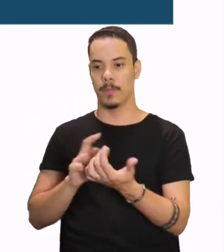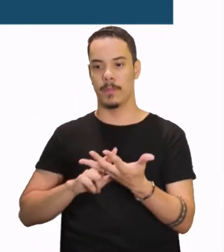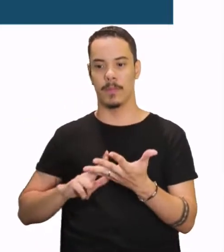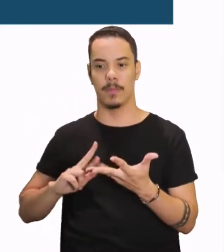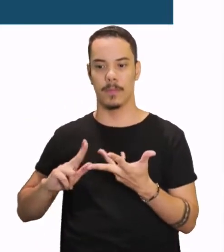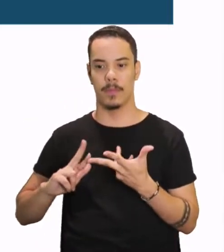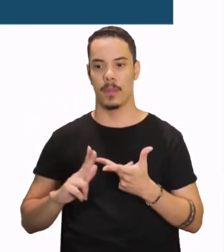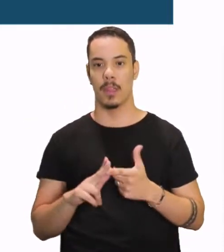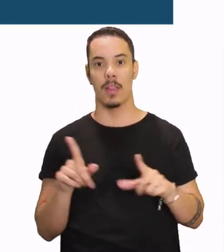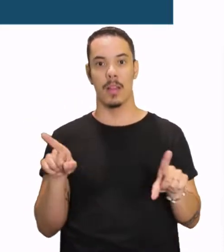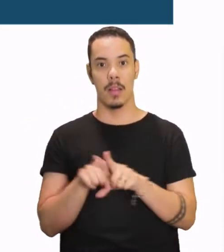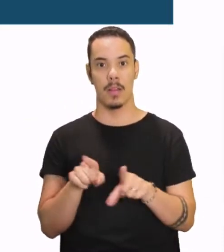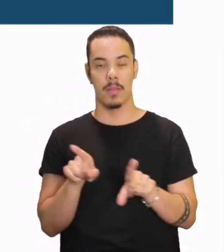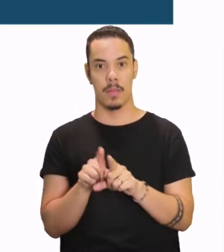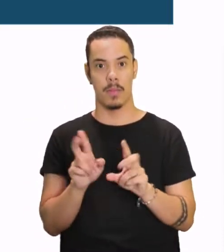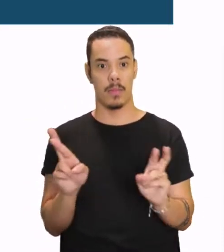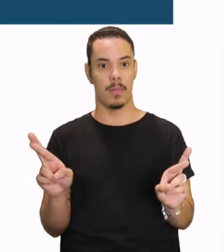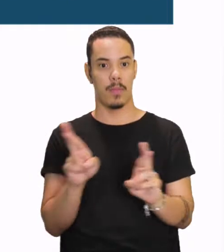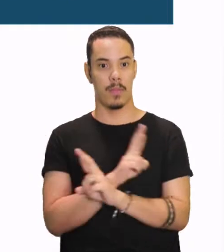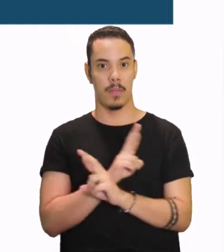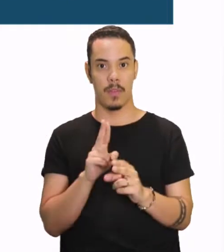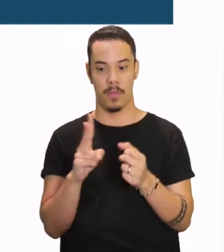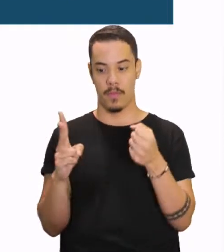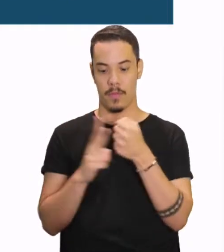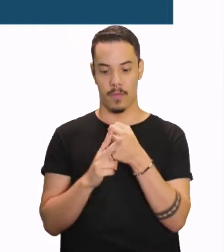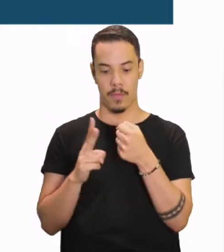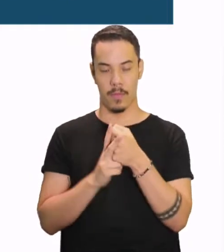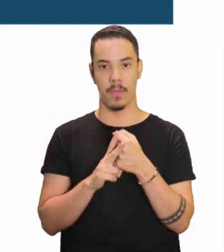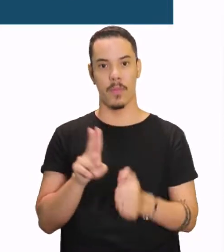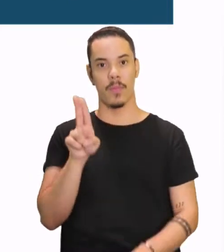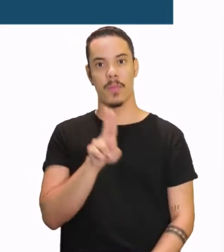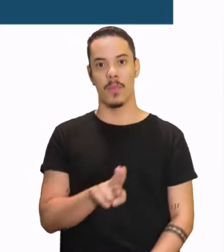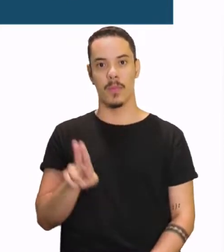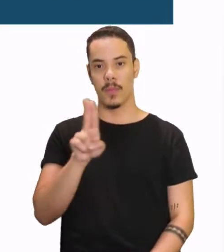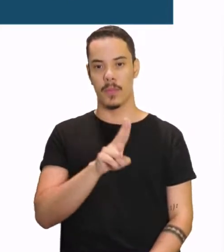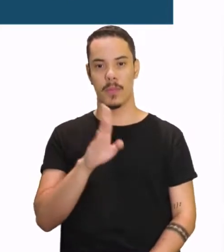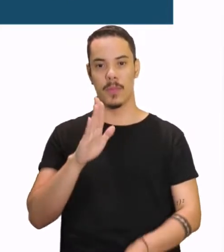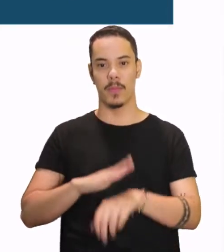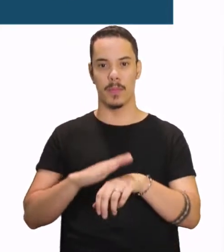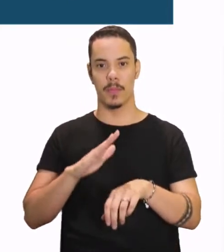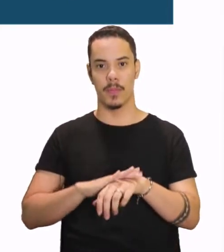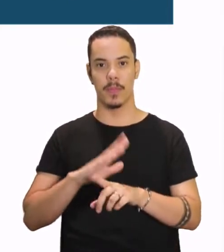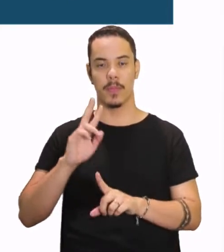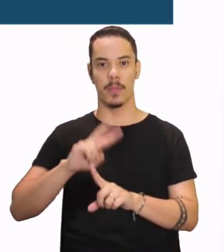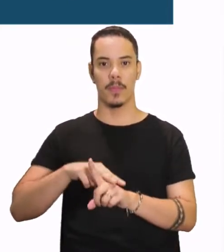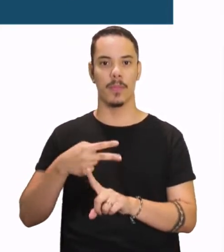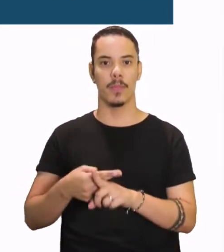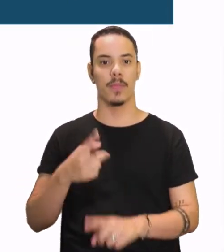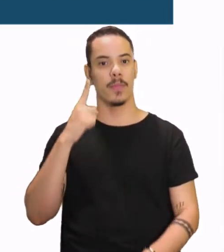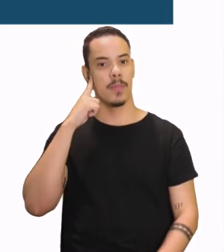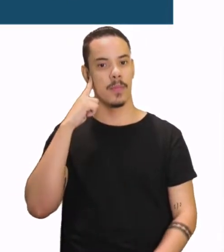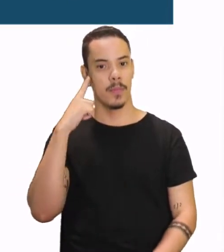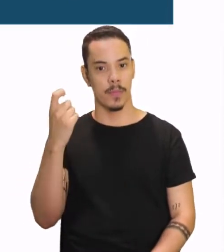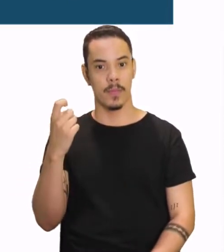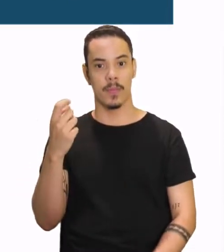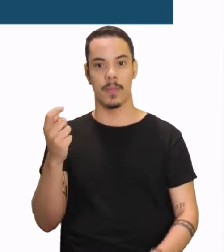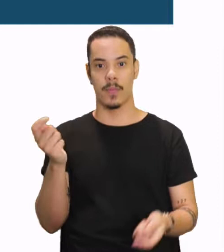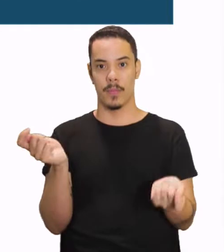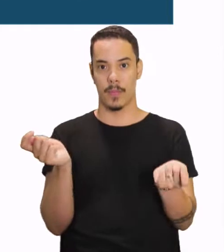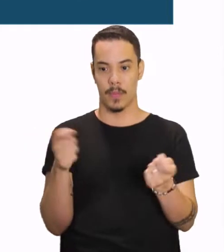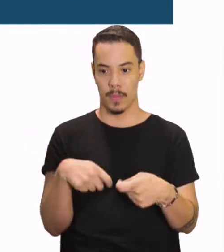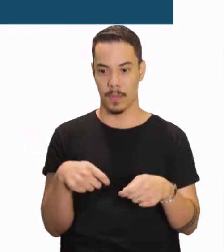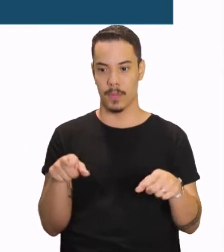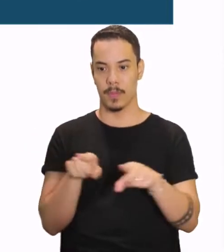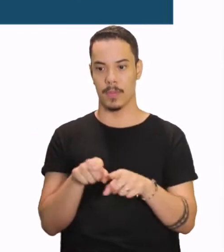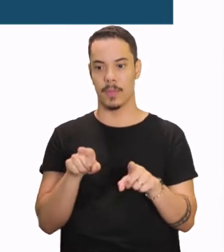de suas relações com o verbal, levando aí em conta na produção de áudios para ampliar as possibilidades